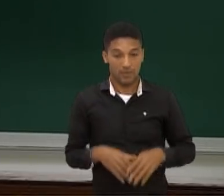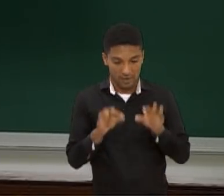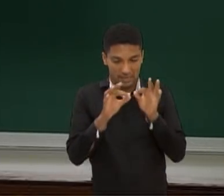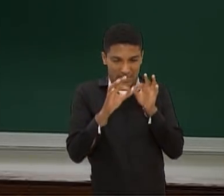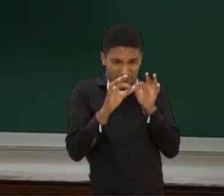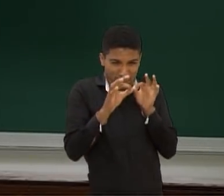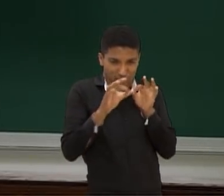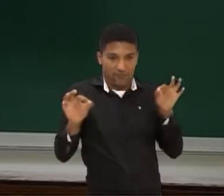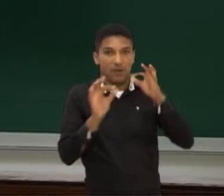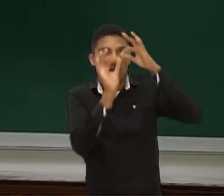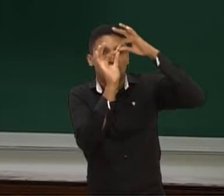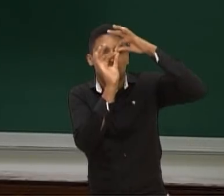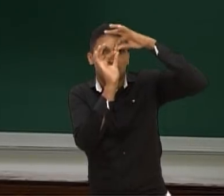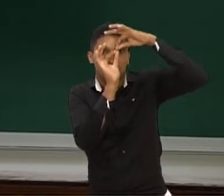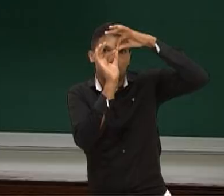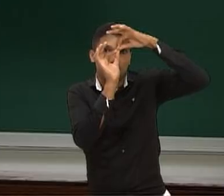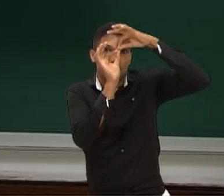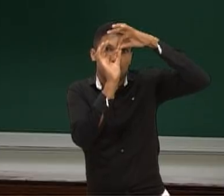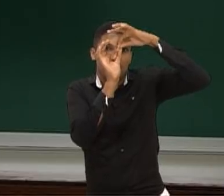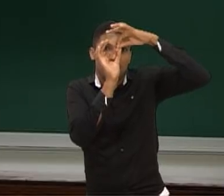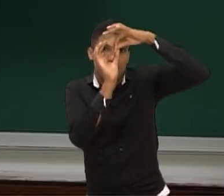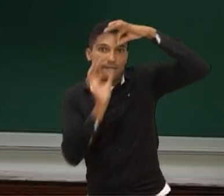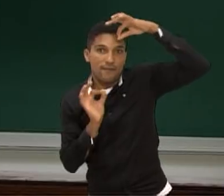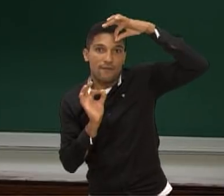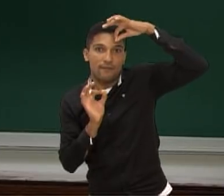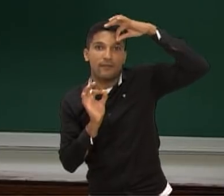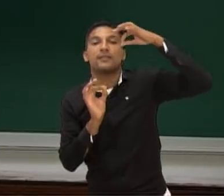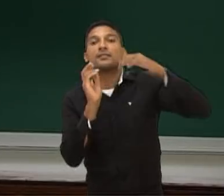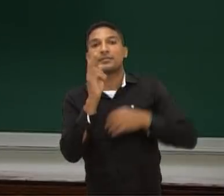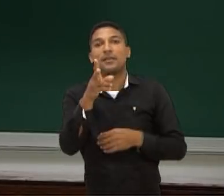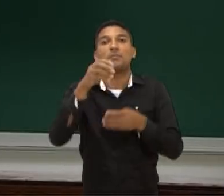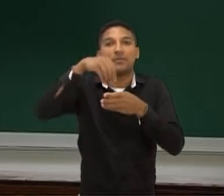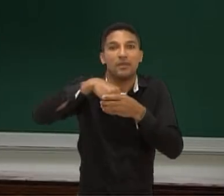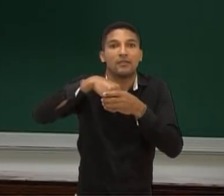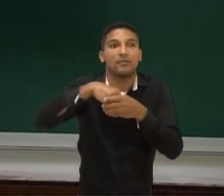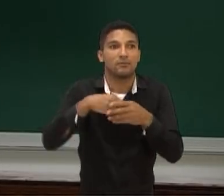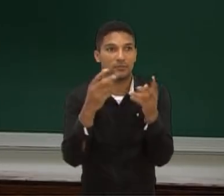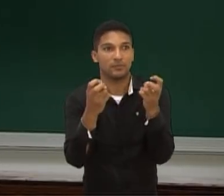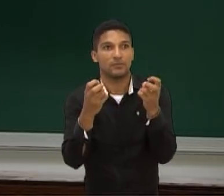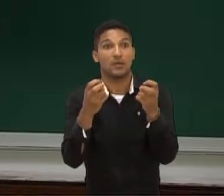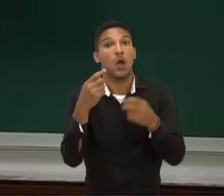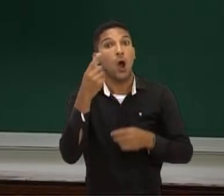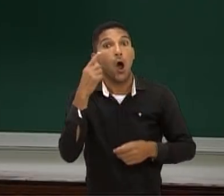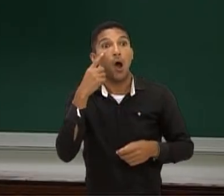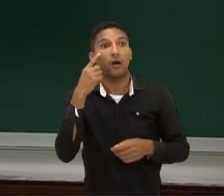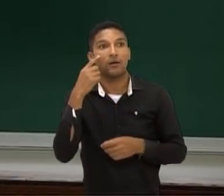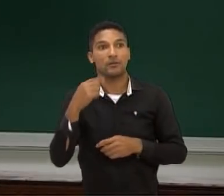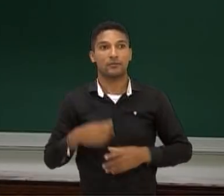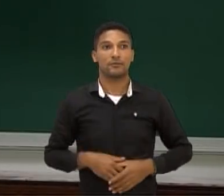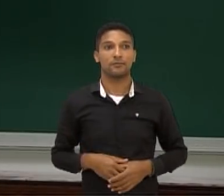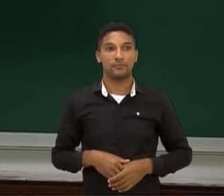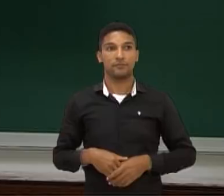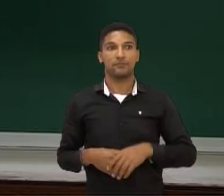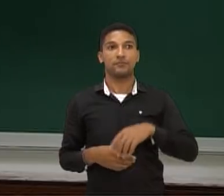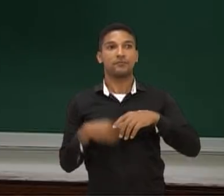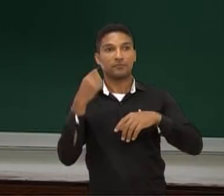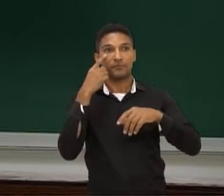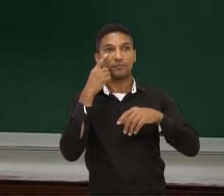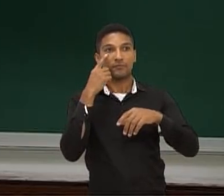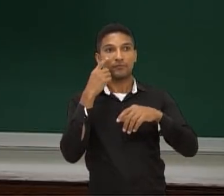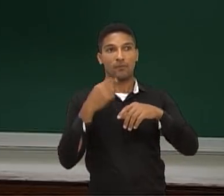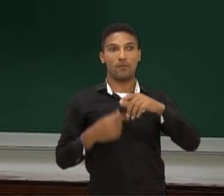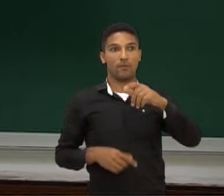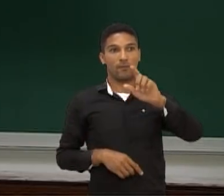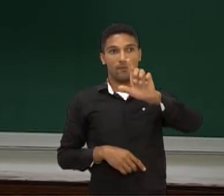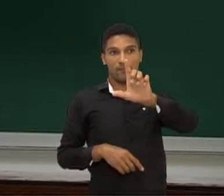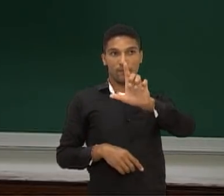beleza? Então, olha só, se eu traçar qualquer segmento, ele vai estar sempre lá dentro. Agora, olha nessa figura 2. Eu tracei um segmento de